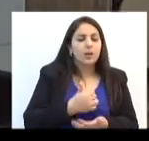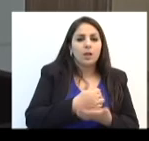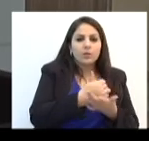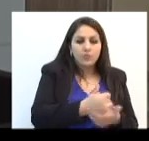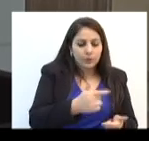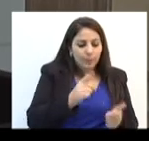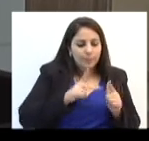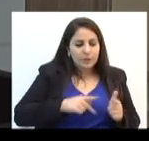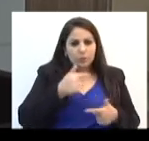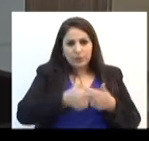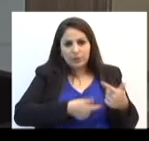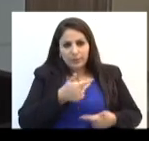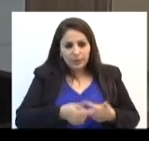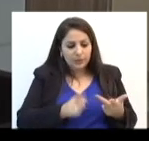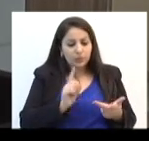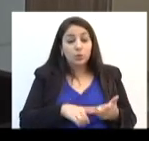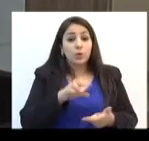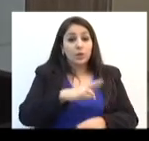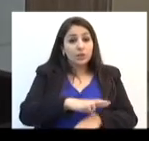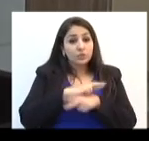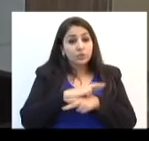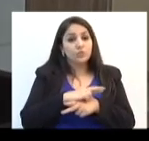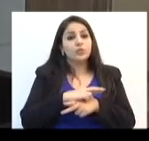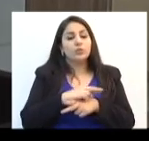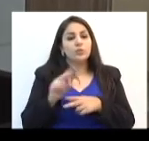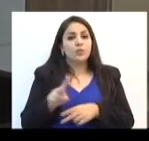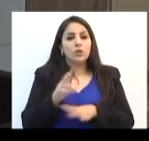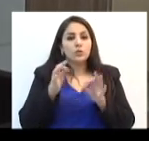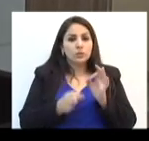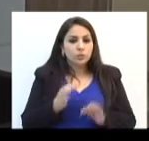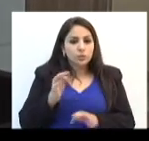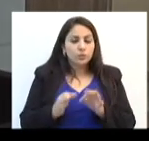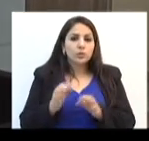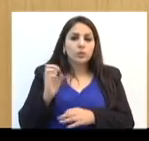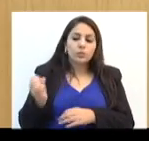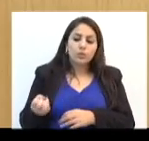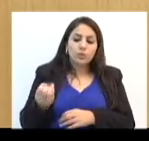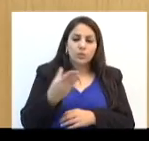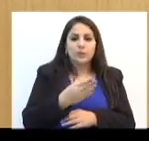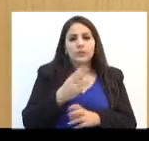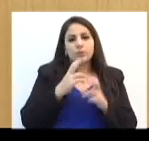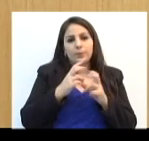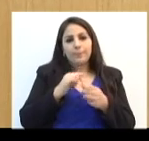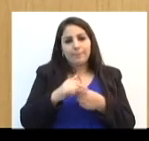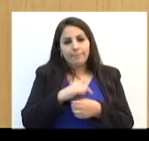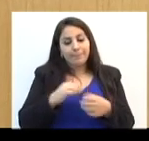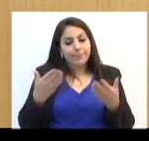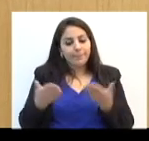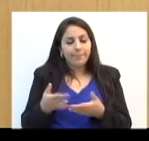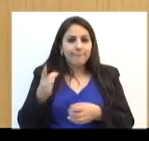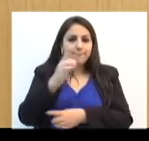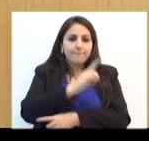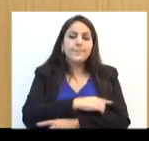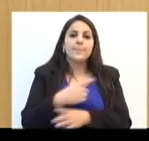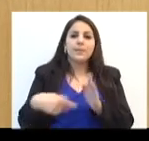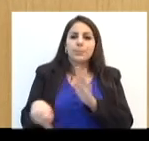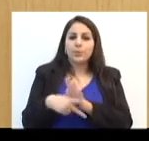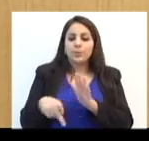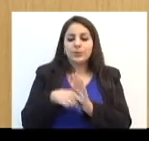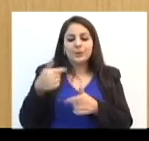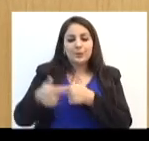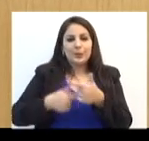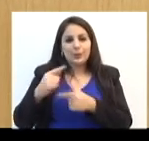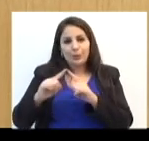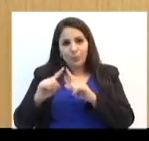seu emprego, é garantindo um preço justo, é modernizando a cidade. E hoje é o Dia do Servidor